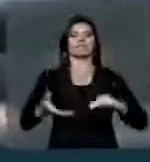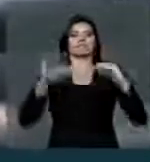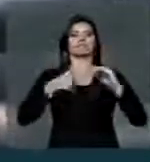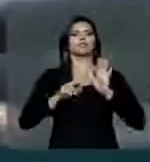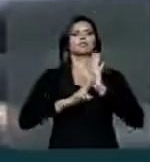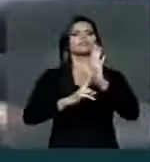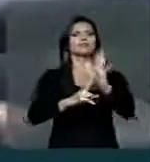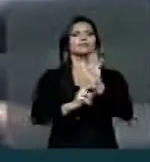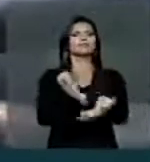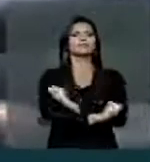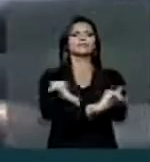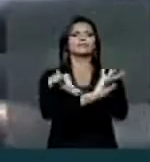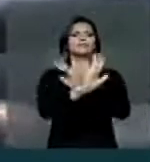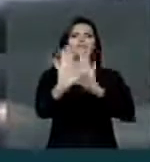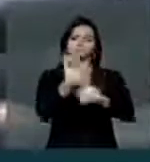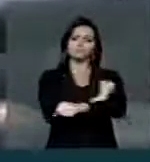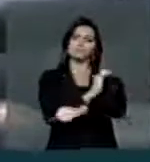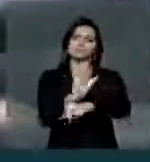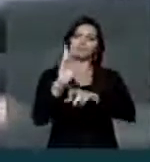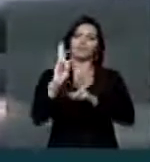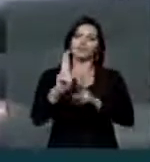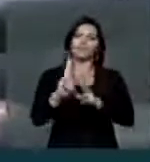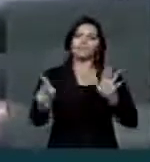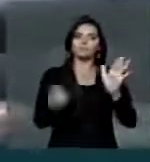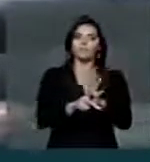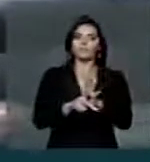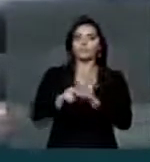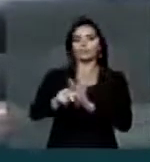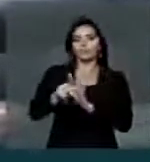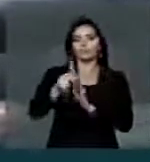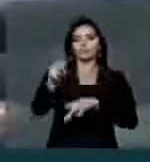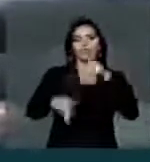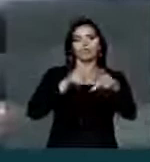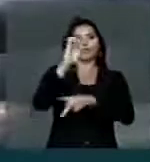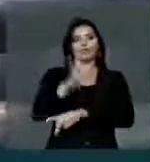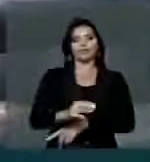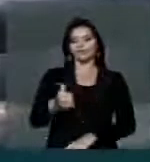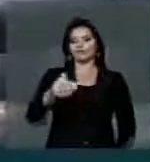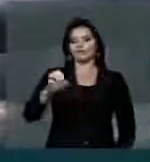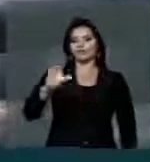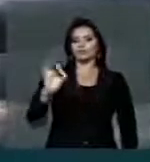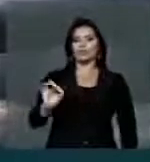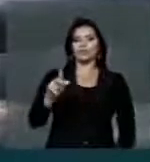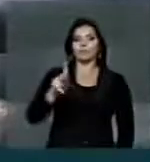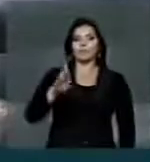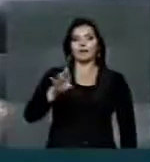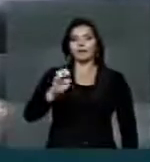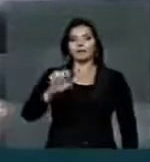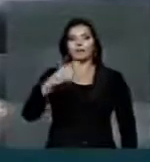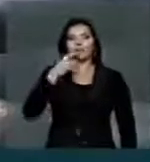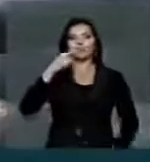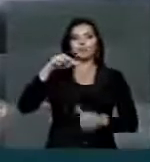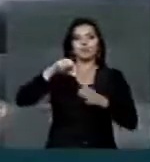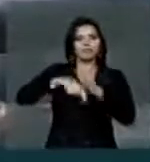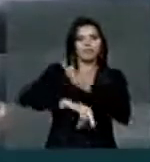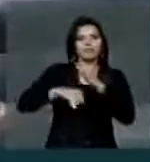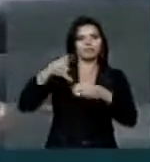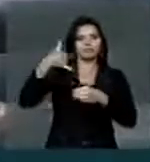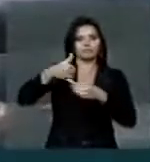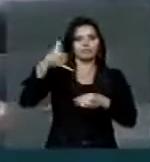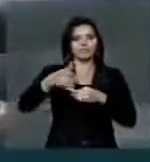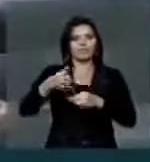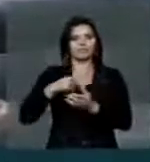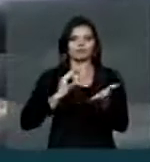do povo brasileiro, que é 10% do pré-sal para a educação. Sem dúvida nenhuma, a luta dos